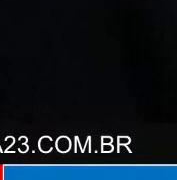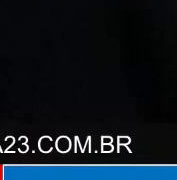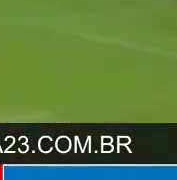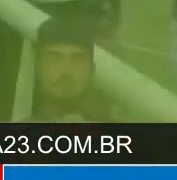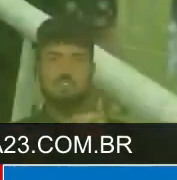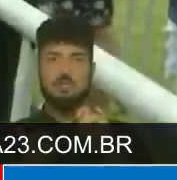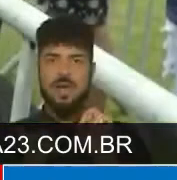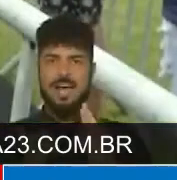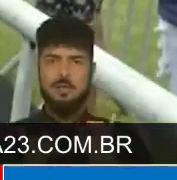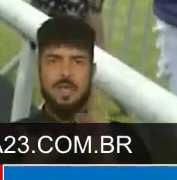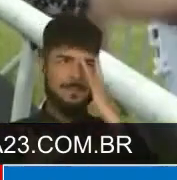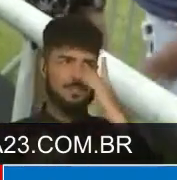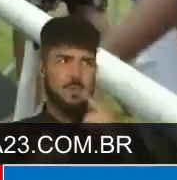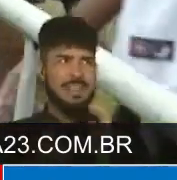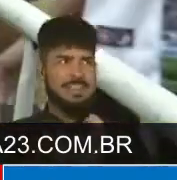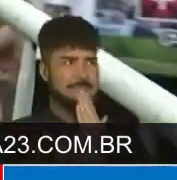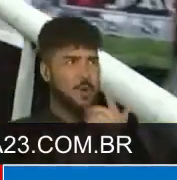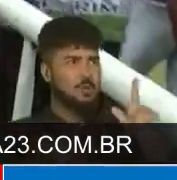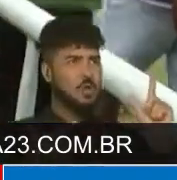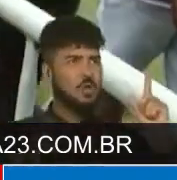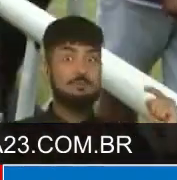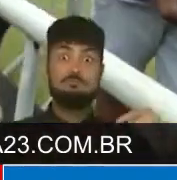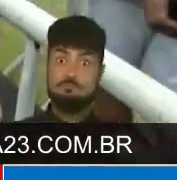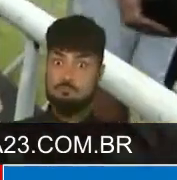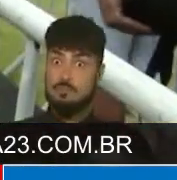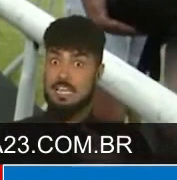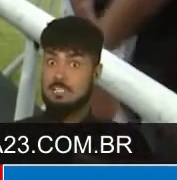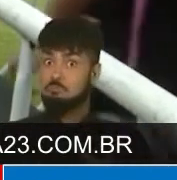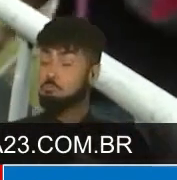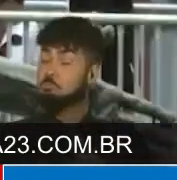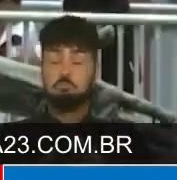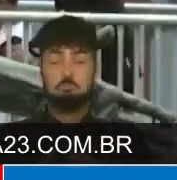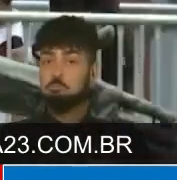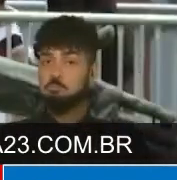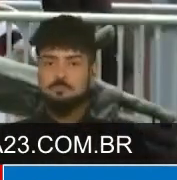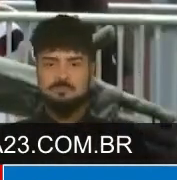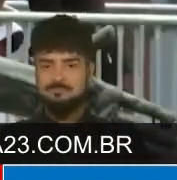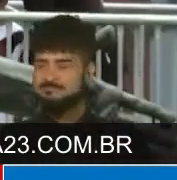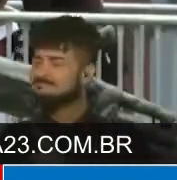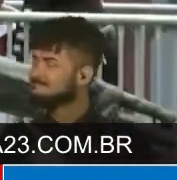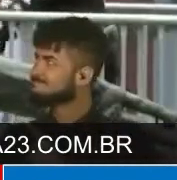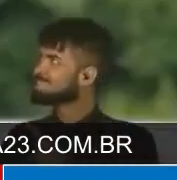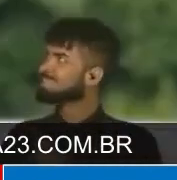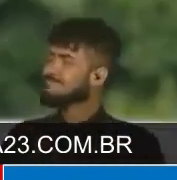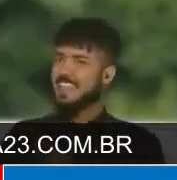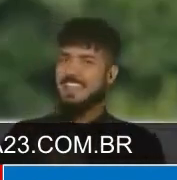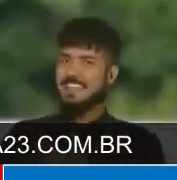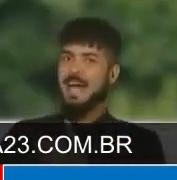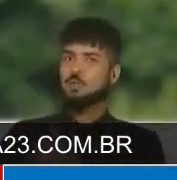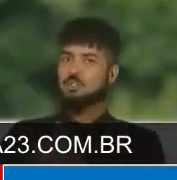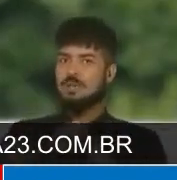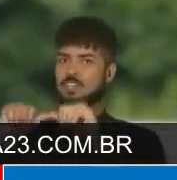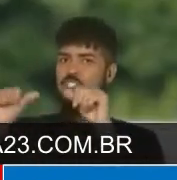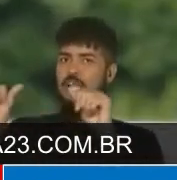deles. Vamos ouvir. Em um daqueles simbolismos que carregam um valor extra, o velório em São Januário foi logo ao lado da estátua